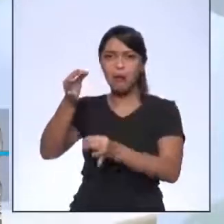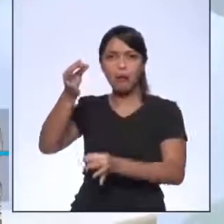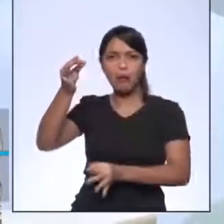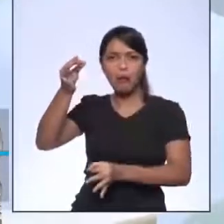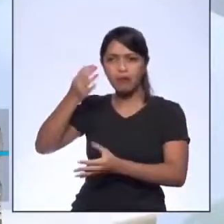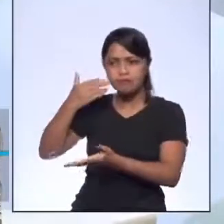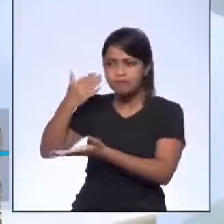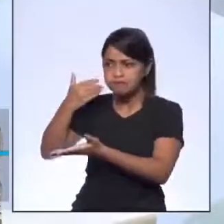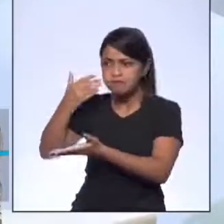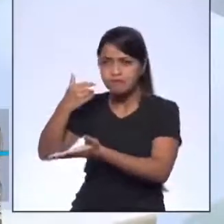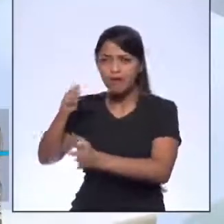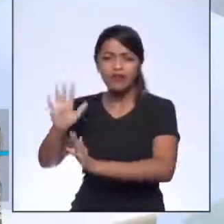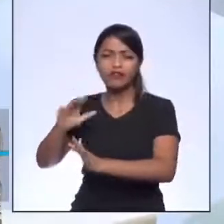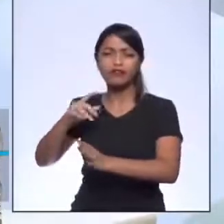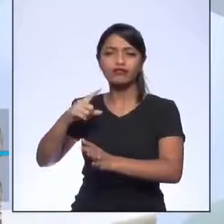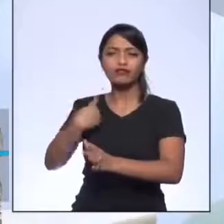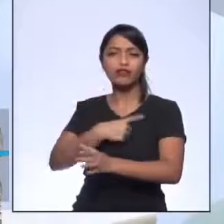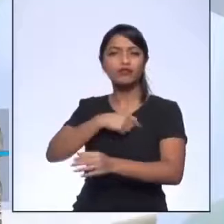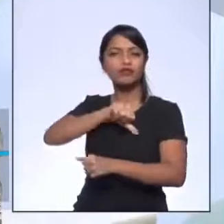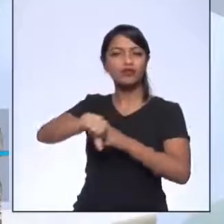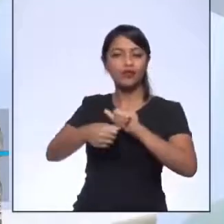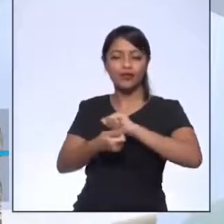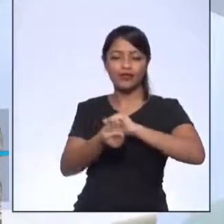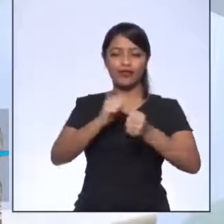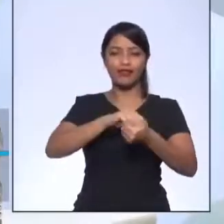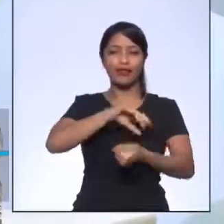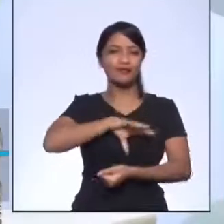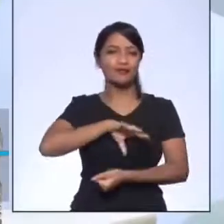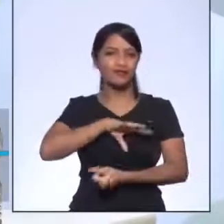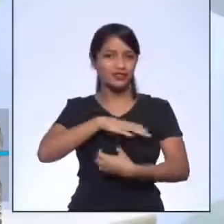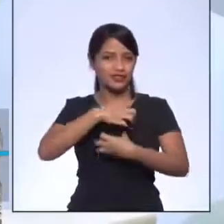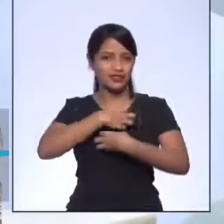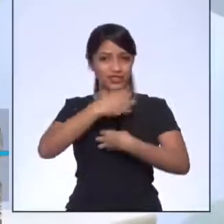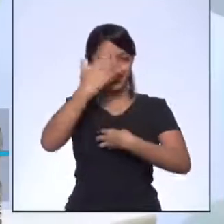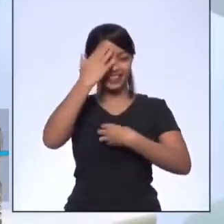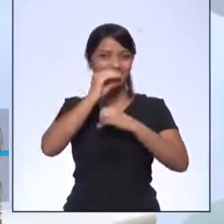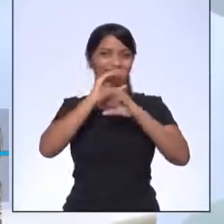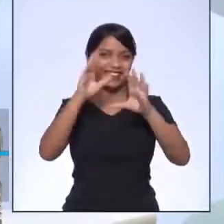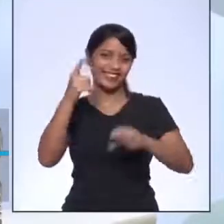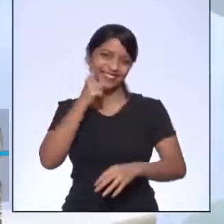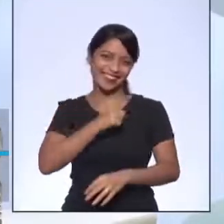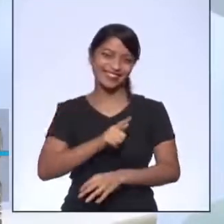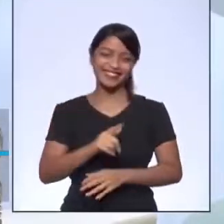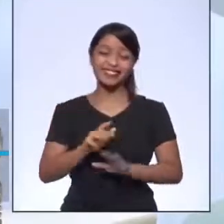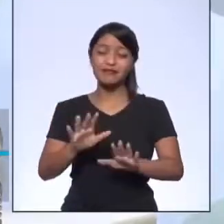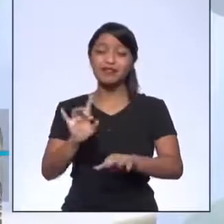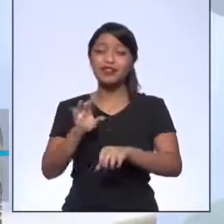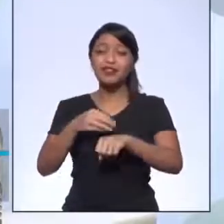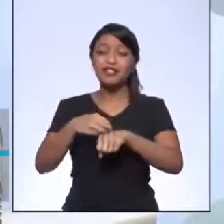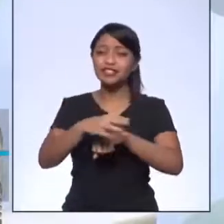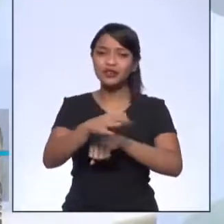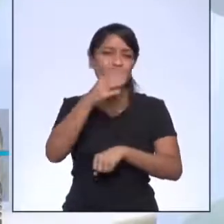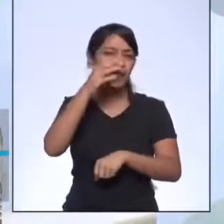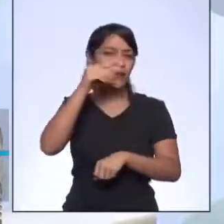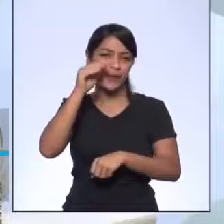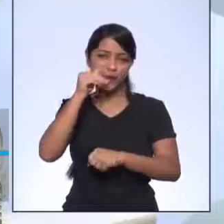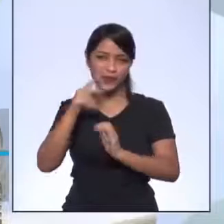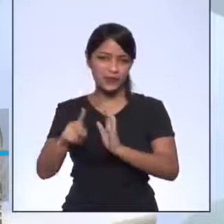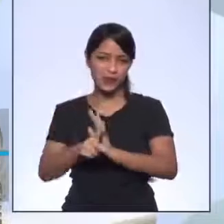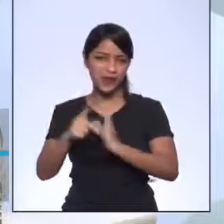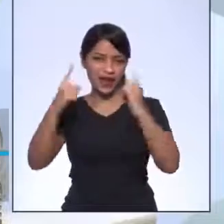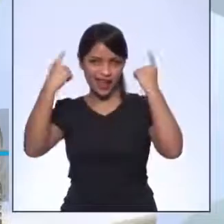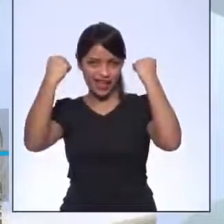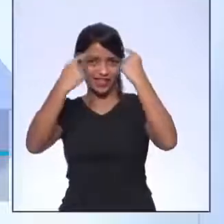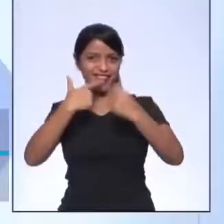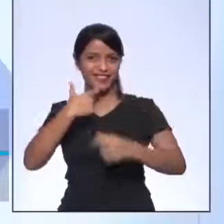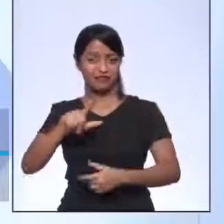nós aportuguesamos para ficar mais fácil para entender. Mas tá a dica para vocês aí dessa curiosidade da língua grega. Muito